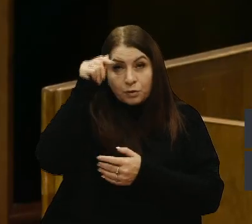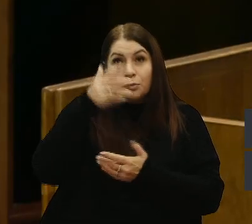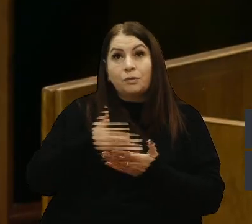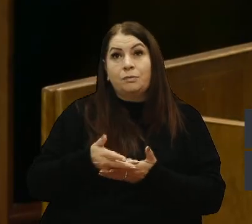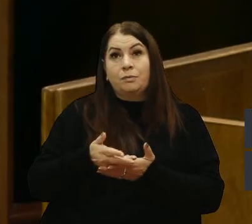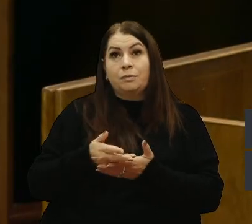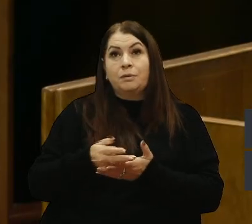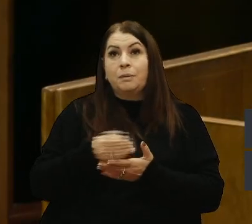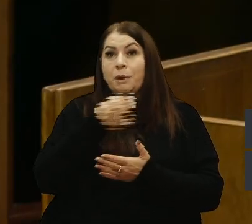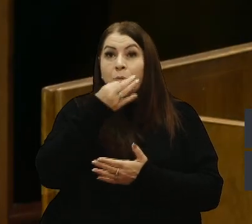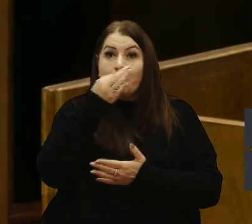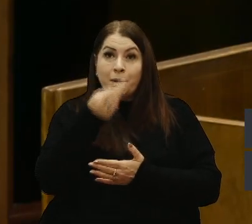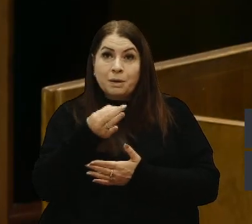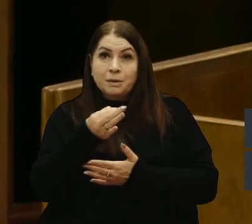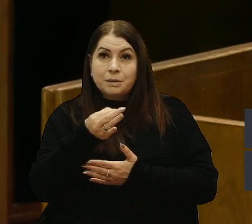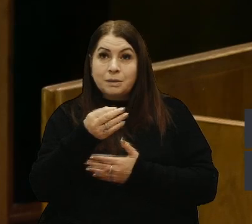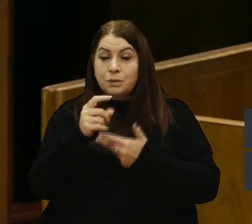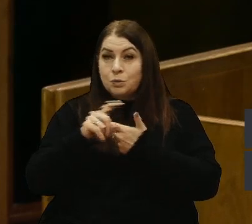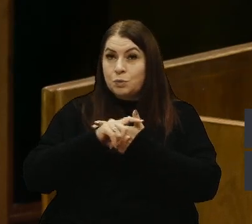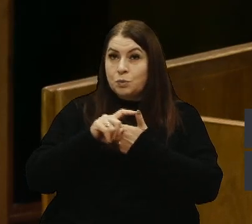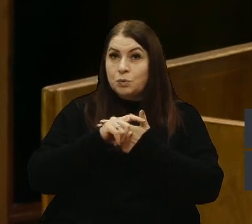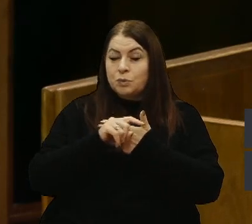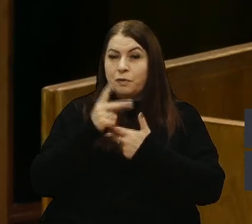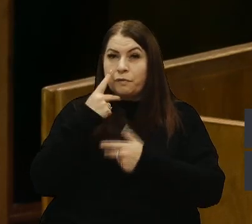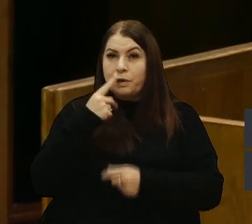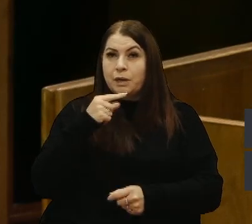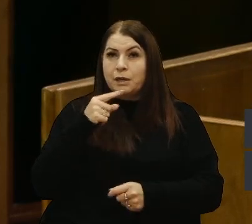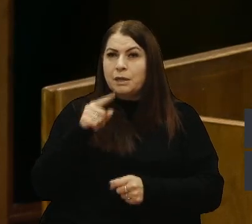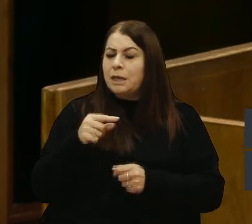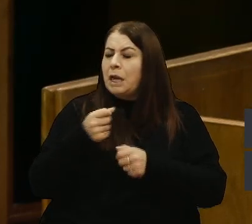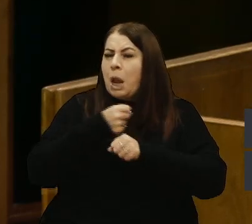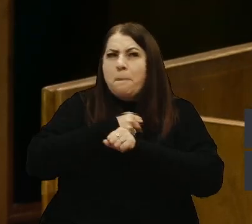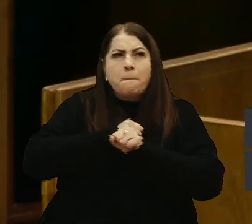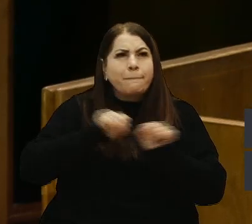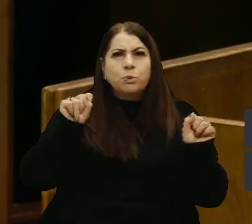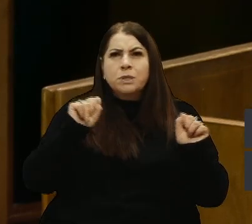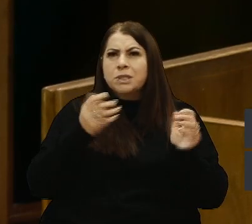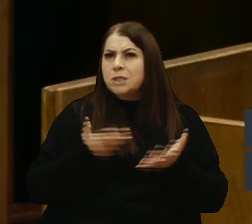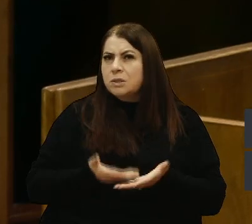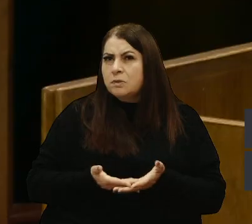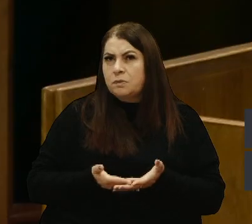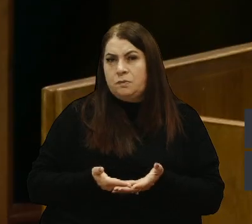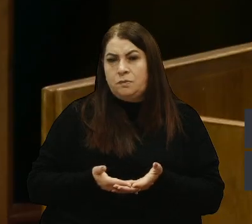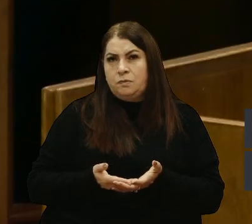no parecer do executivo nós dizemos que é impossível